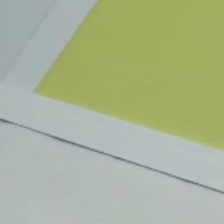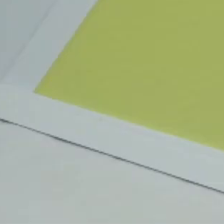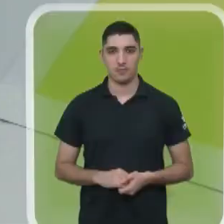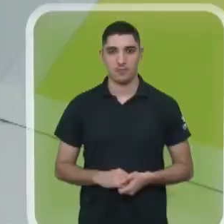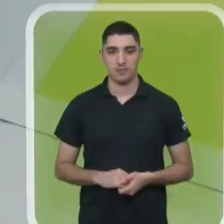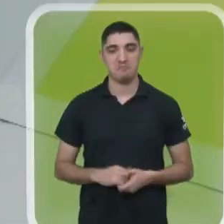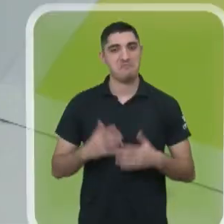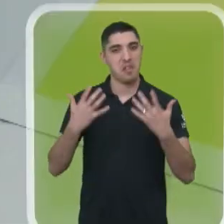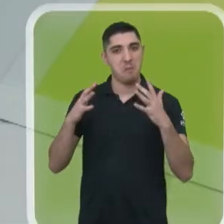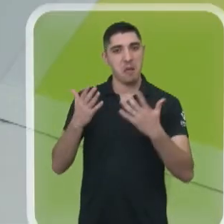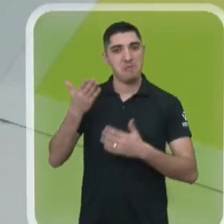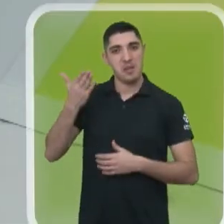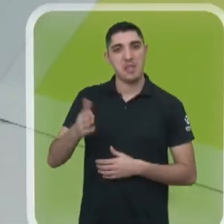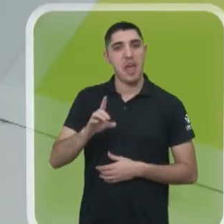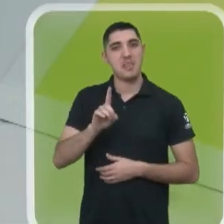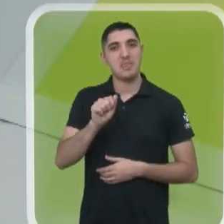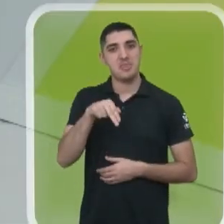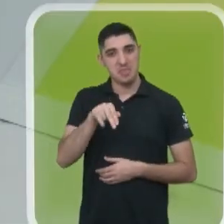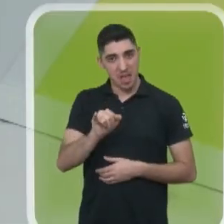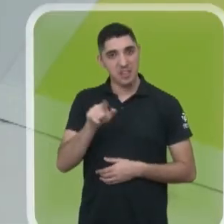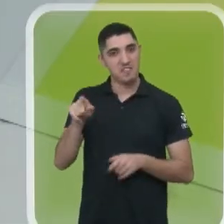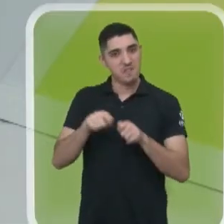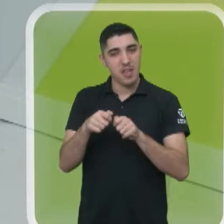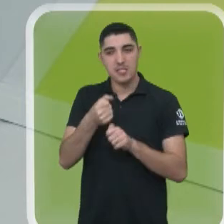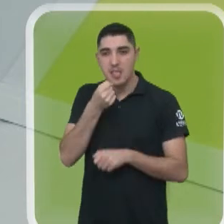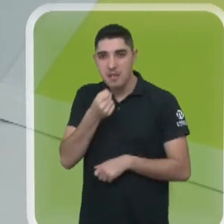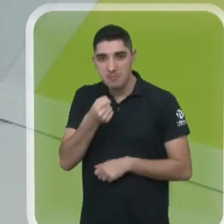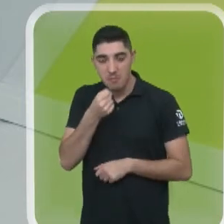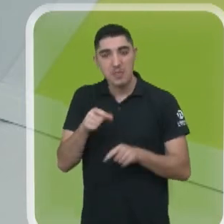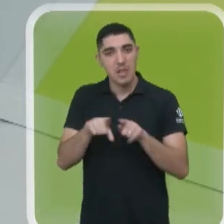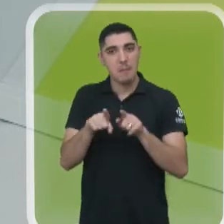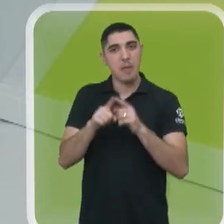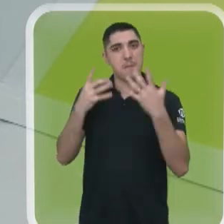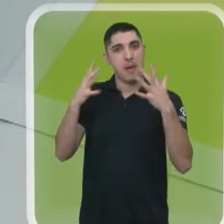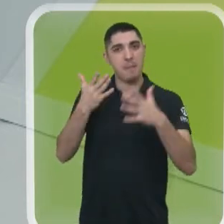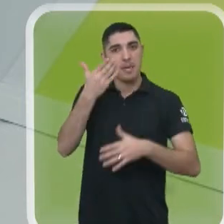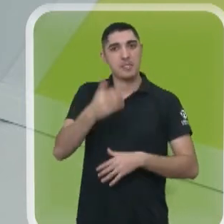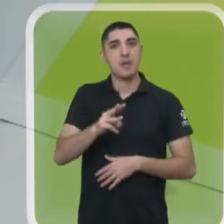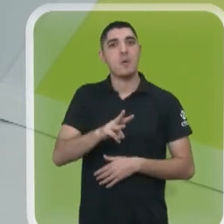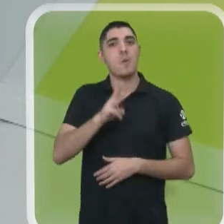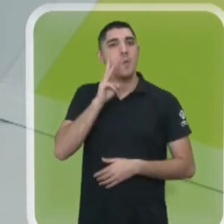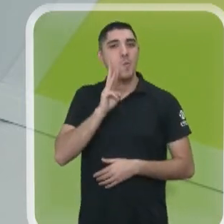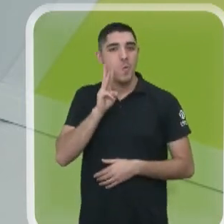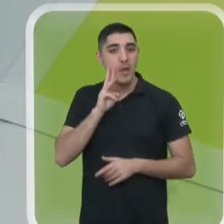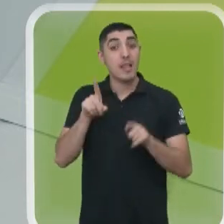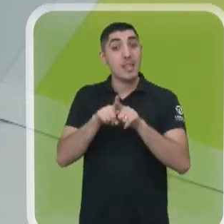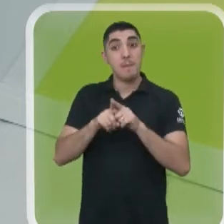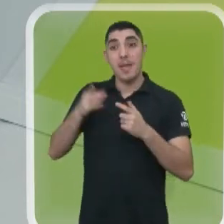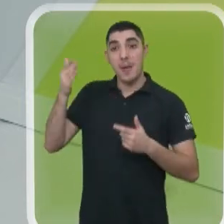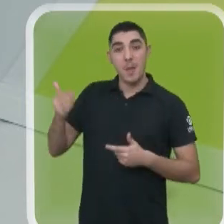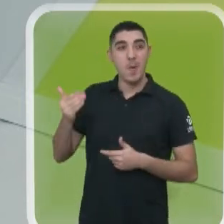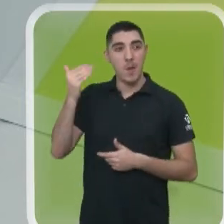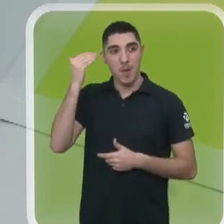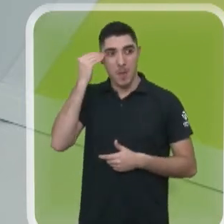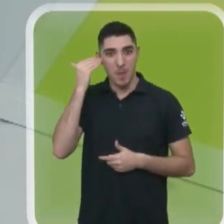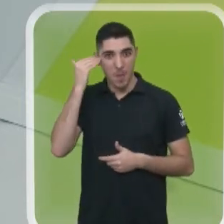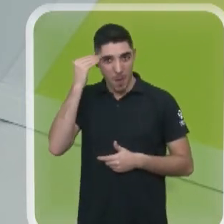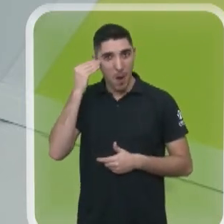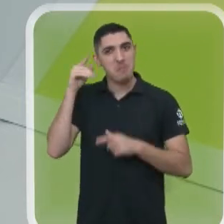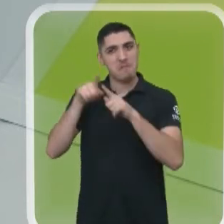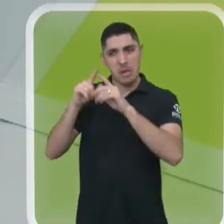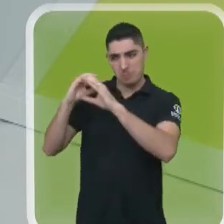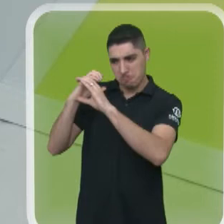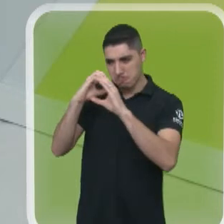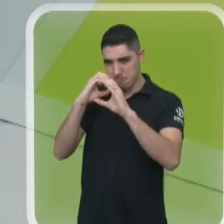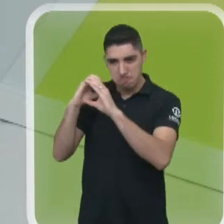Parabéns aí para Dani Rivas que fez essa matéria parabéns para o nosso William cinegrafista o bomba acabar laterais vamos dar uma prendendo fazer as